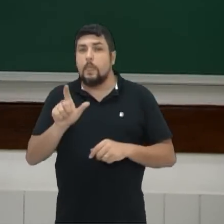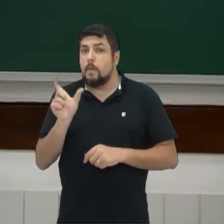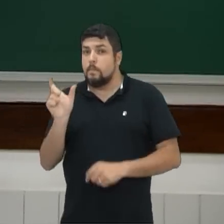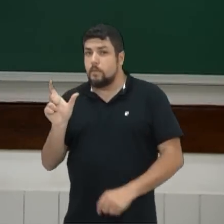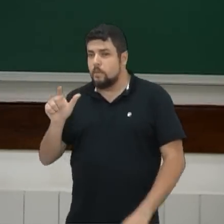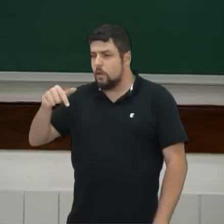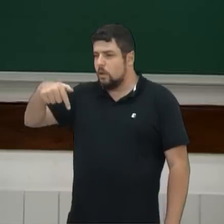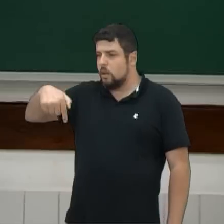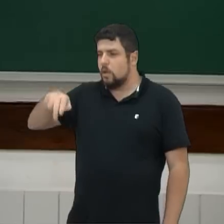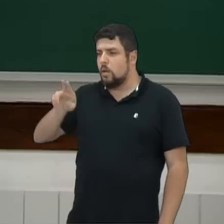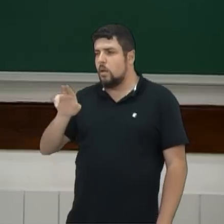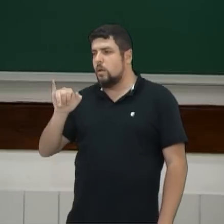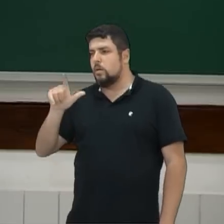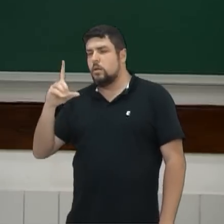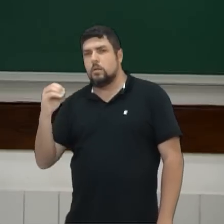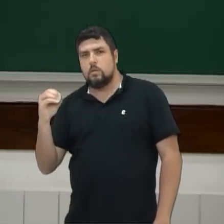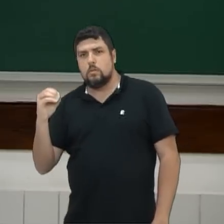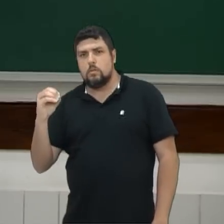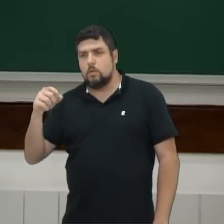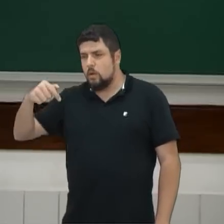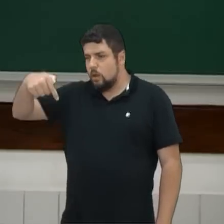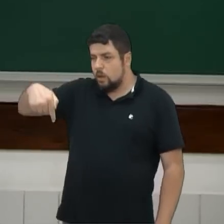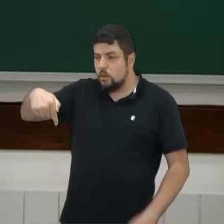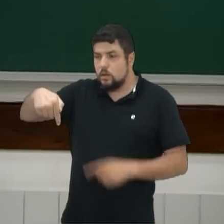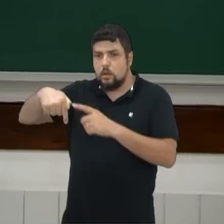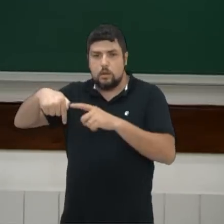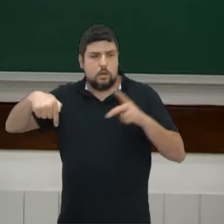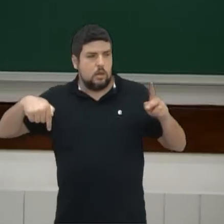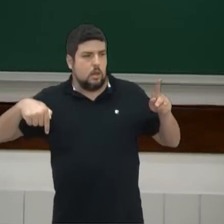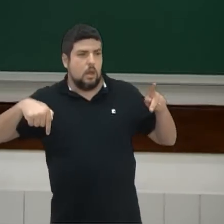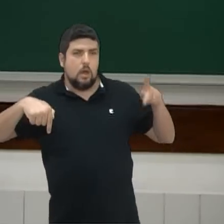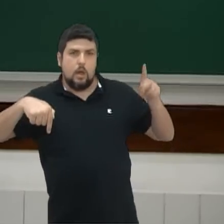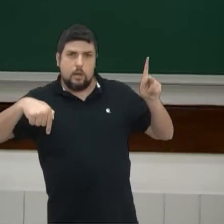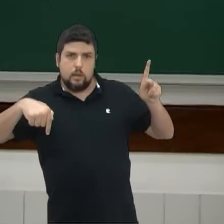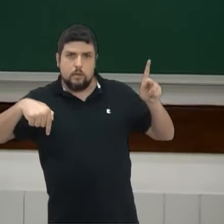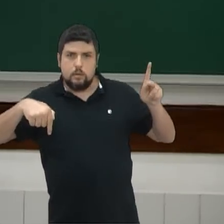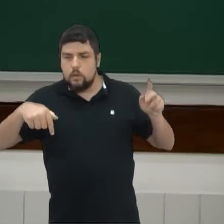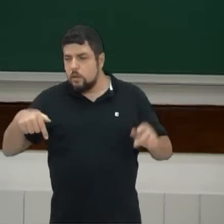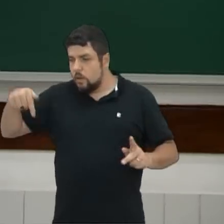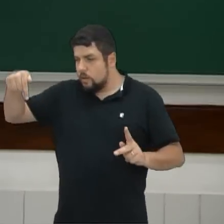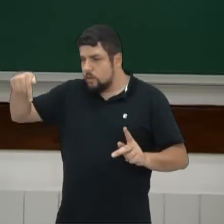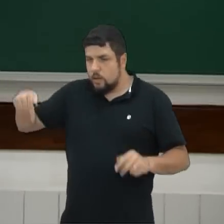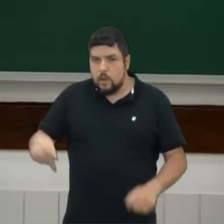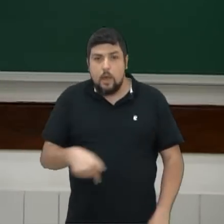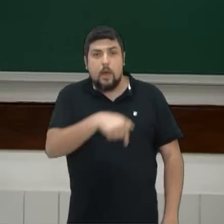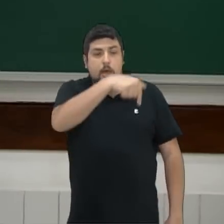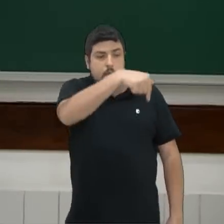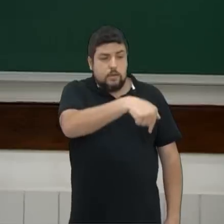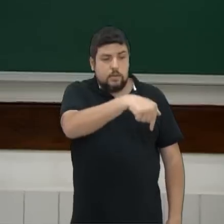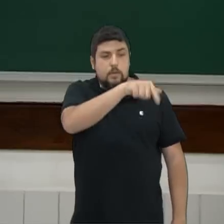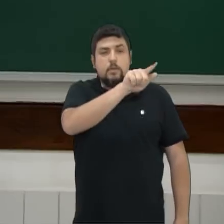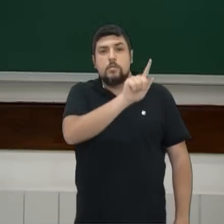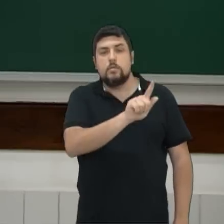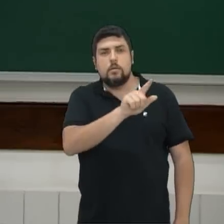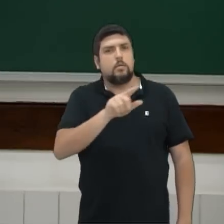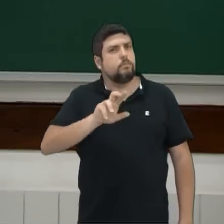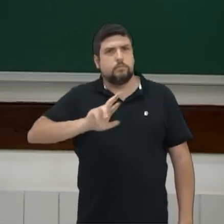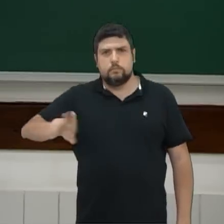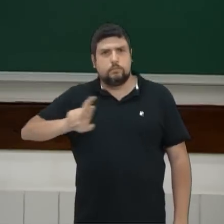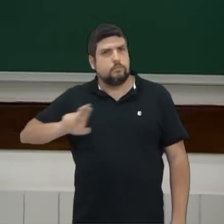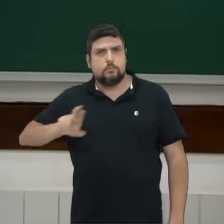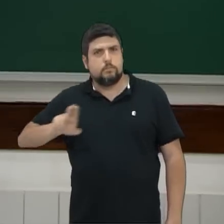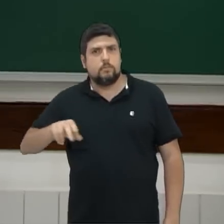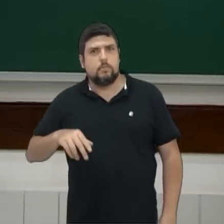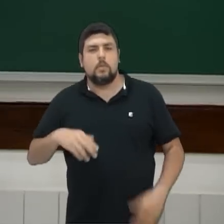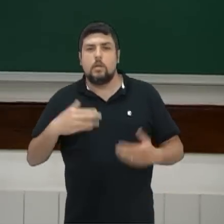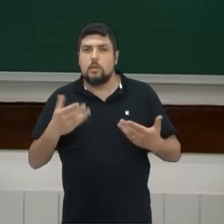K. Então, quando forem escrever quilograma, não usem aquele Qzinho. Vocês vão usar o K na